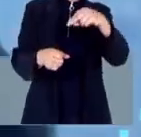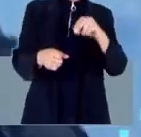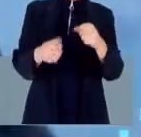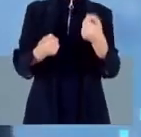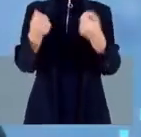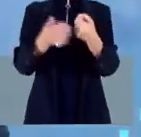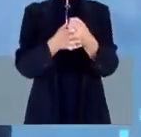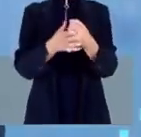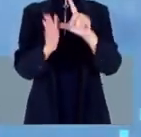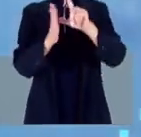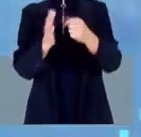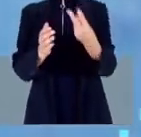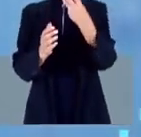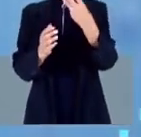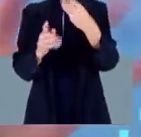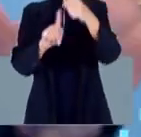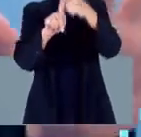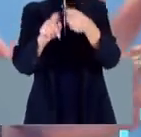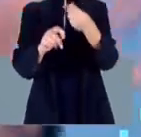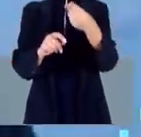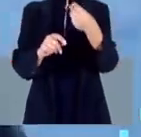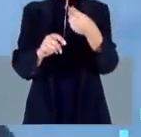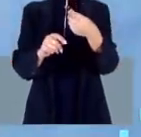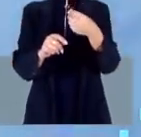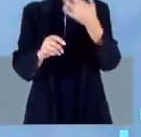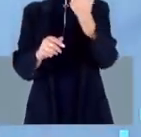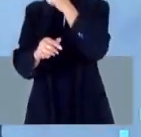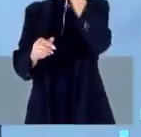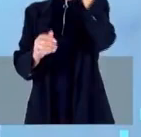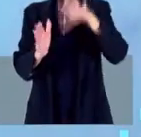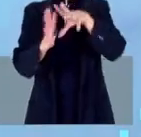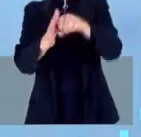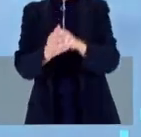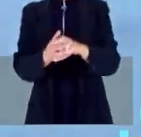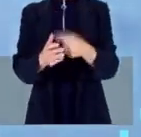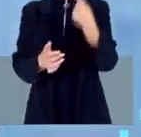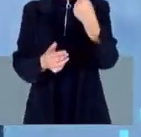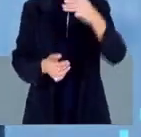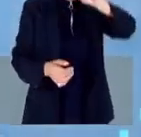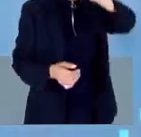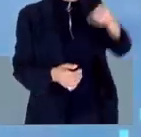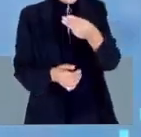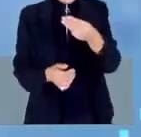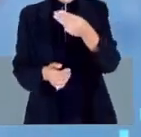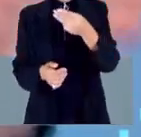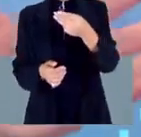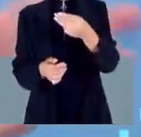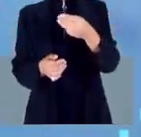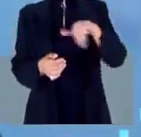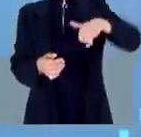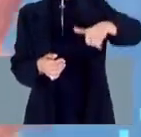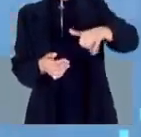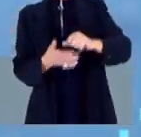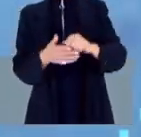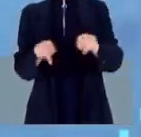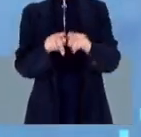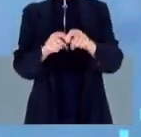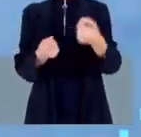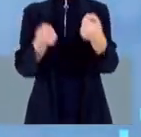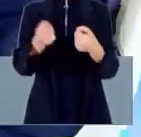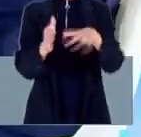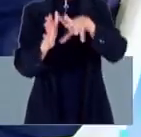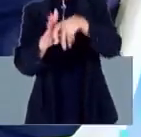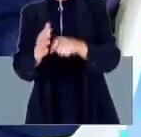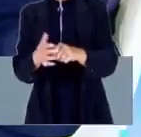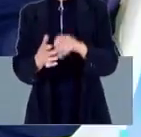de dois três meses ser furtado roubado é mais ou menos um milhão um milhão a quantidade de celulares e de carros que são